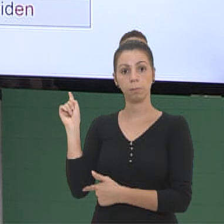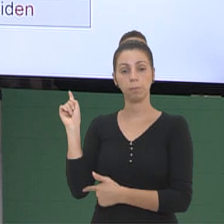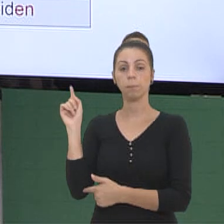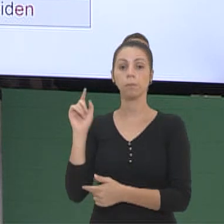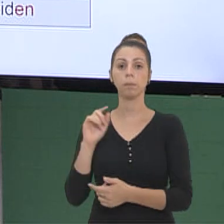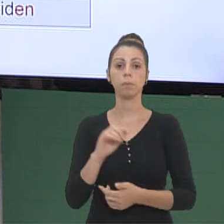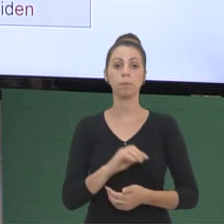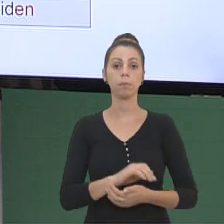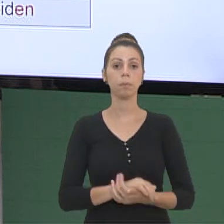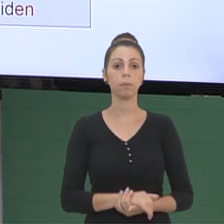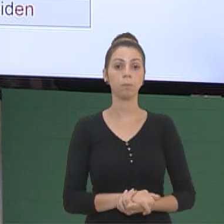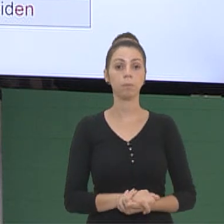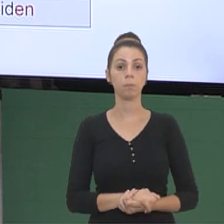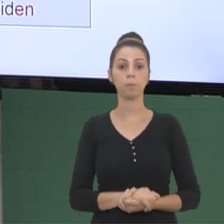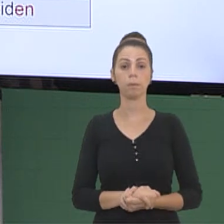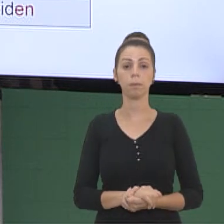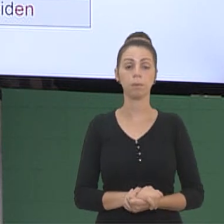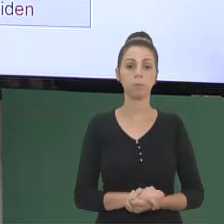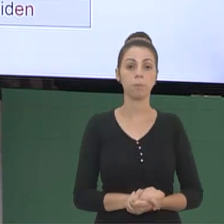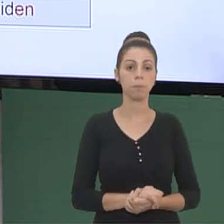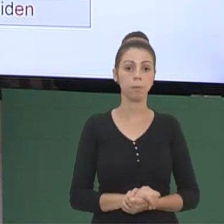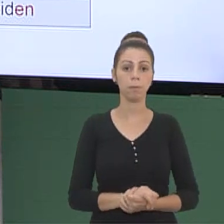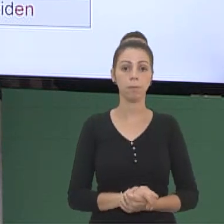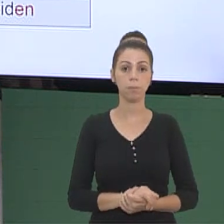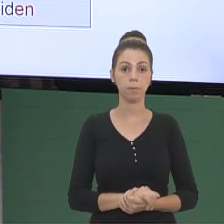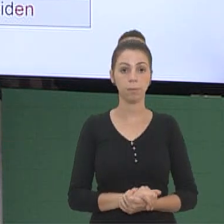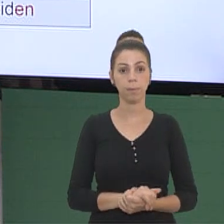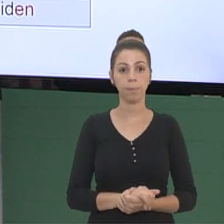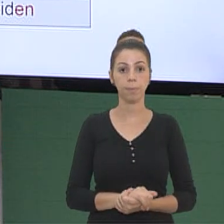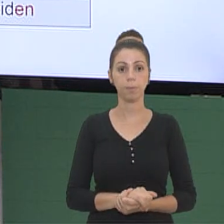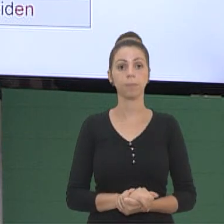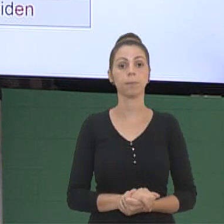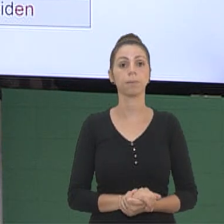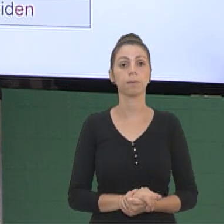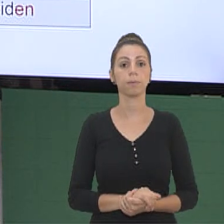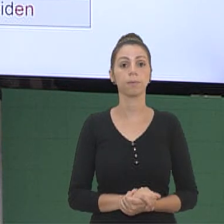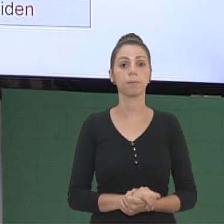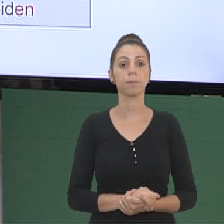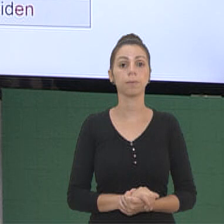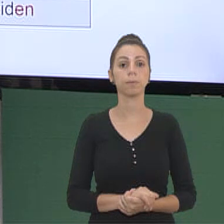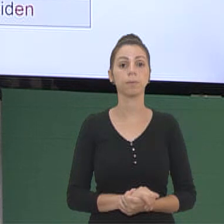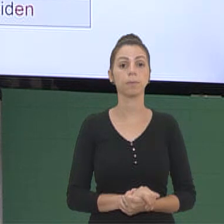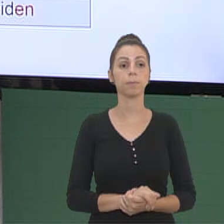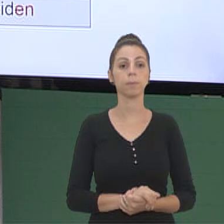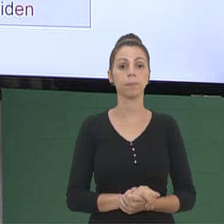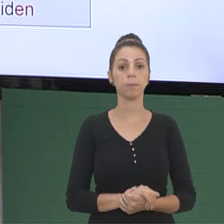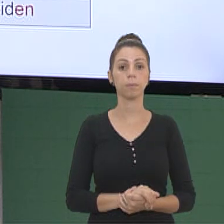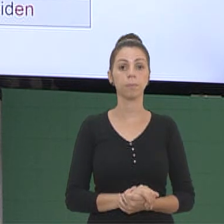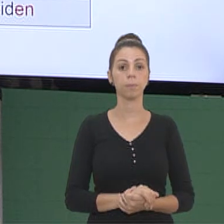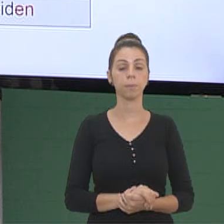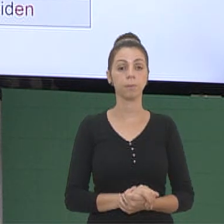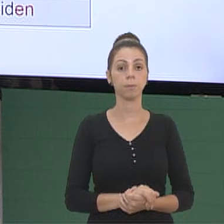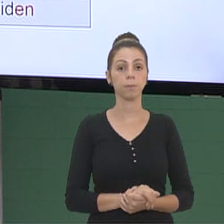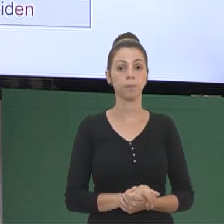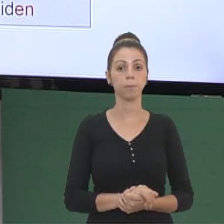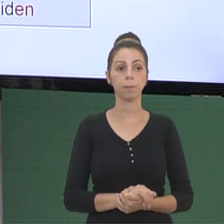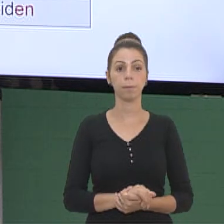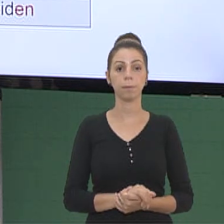compremos nosotros ou nosotras, no compréis vosotros, vosotras e no